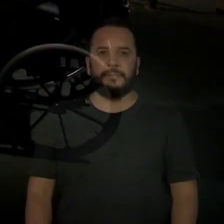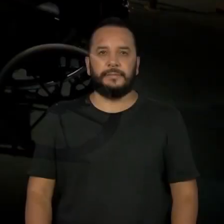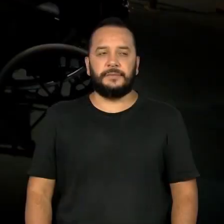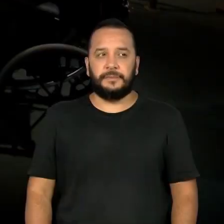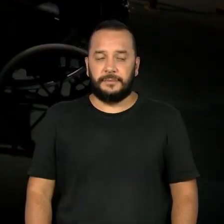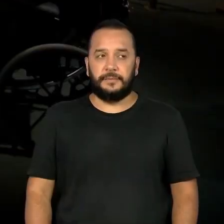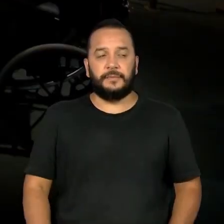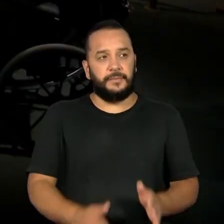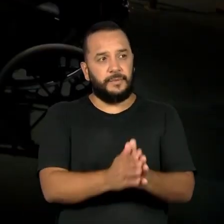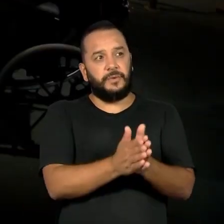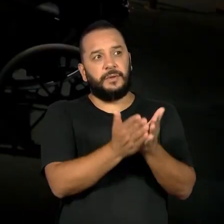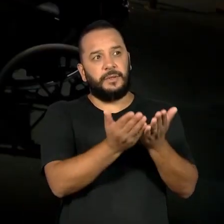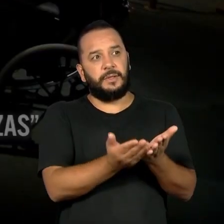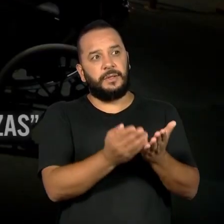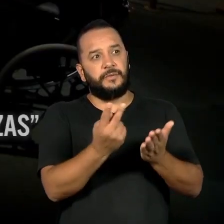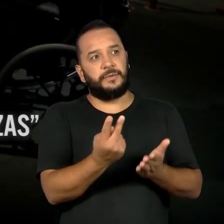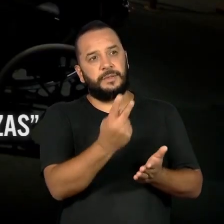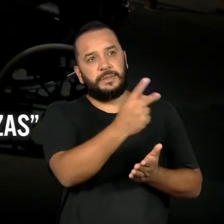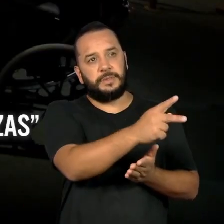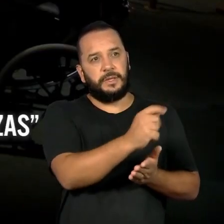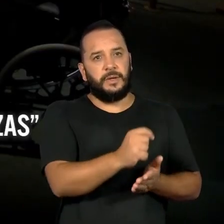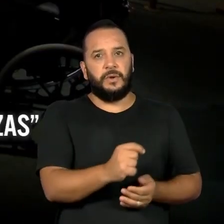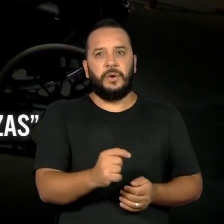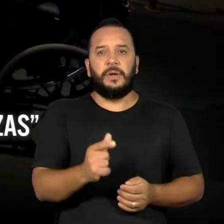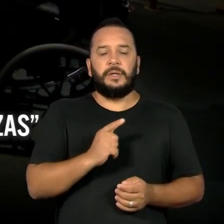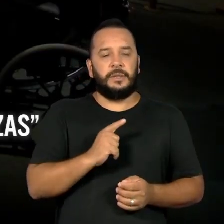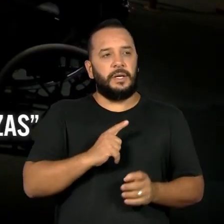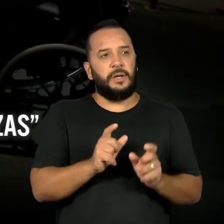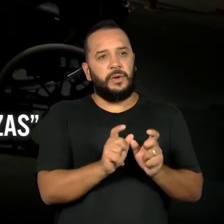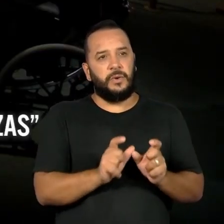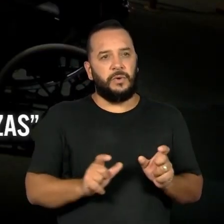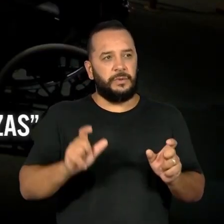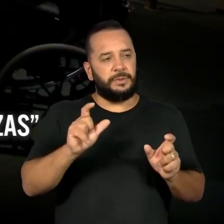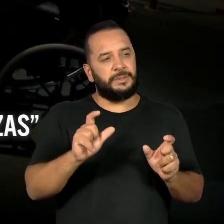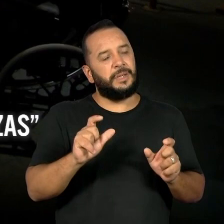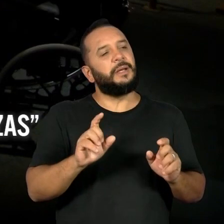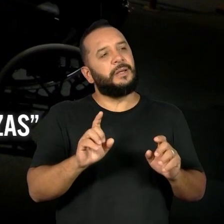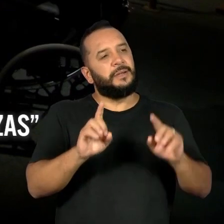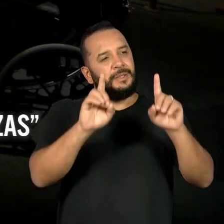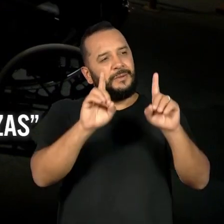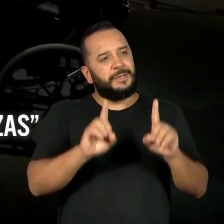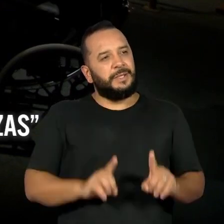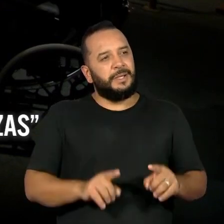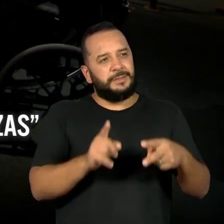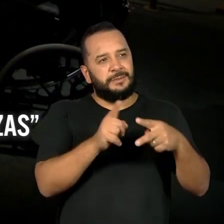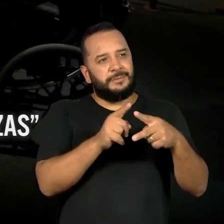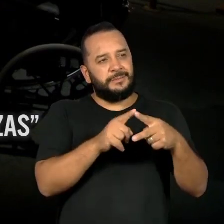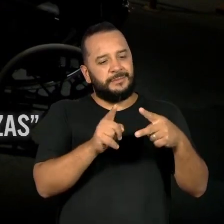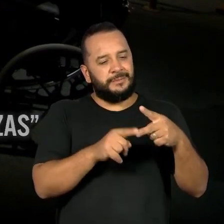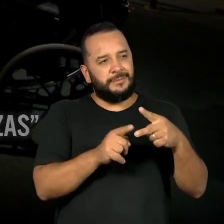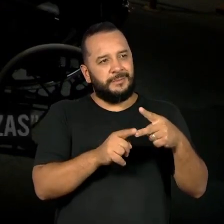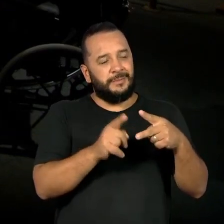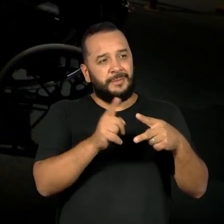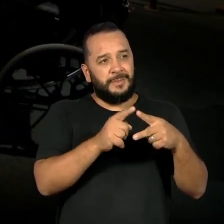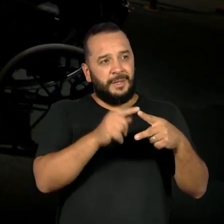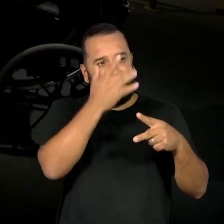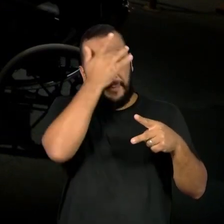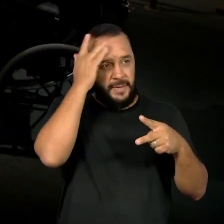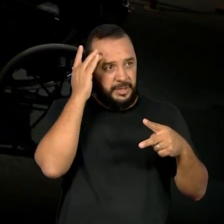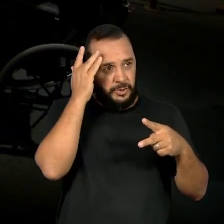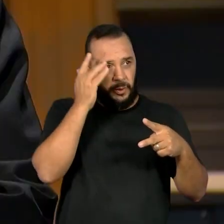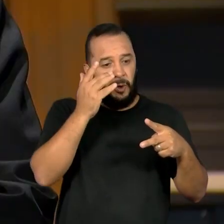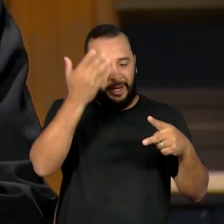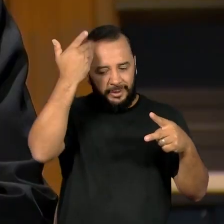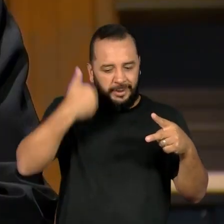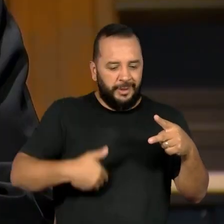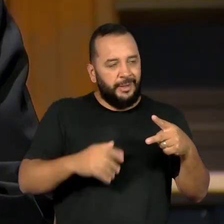no seu livro eh eu aprendi um conceito de deficiência em duas dimensões na pessoa e no ambiente é